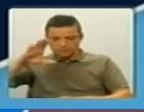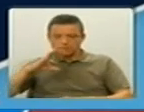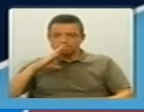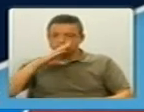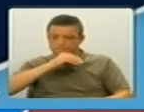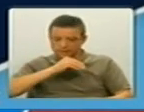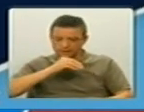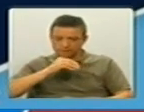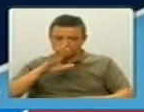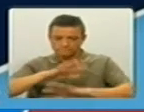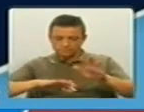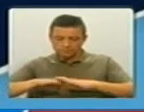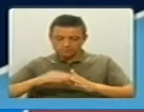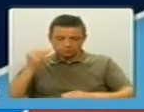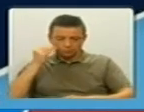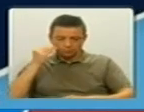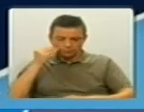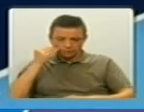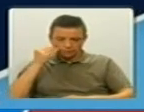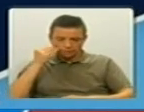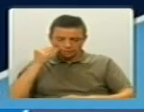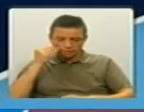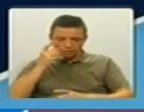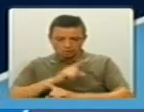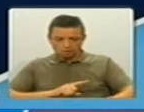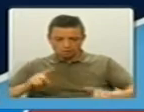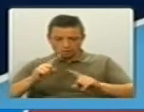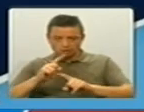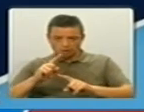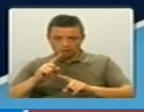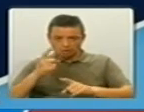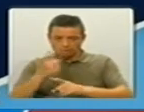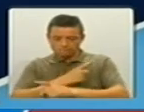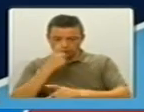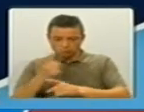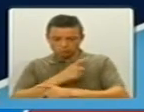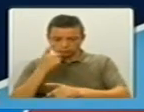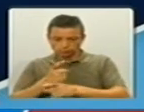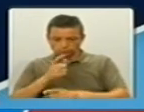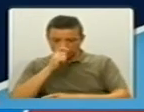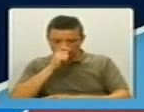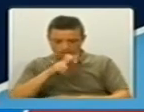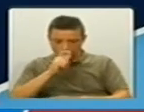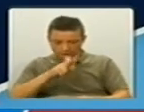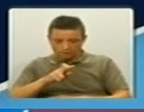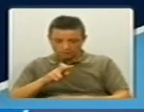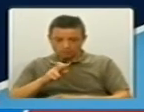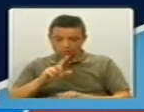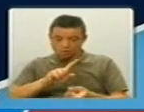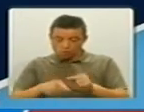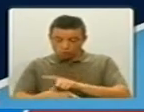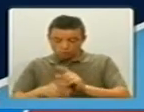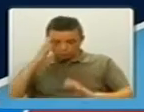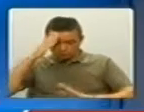momento para o outro começa a faturar como se fosse um stand de automóveis. Bom, aquilo quer dizer que se calhar alguma coisa está errado. E, no fundo, ao contrário do que